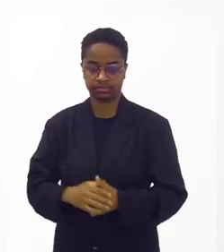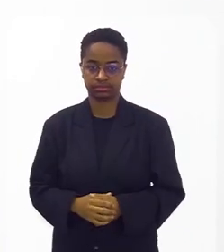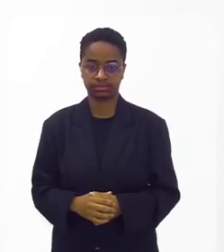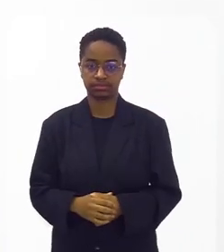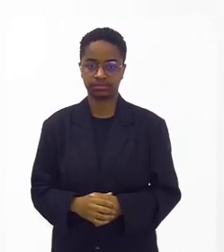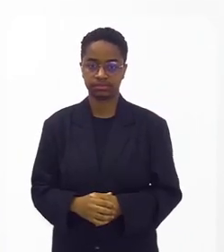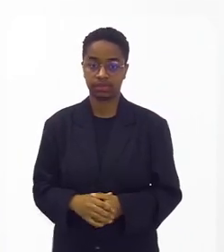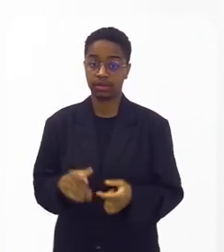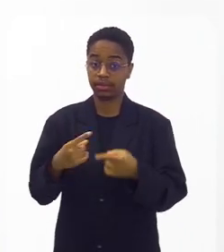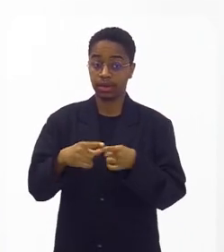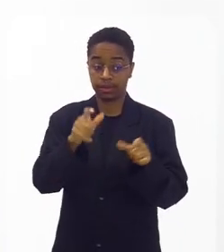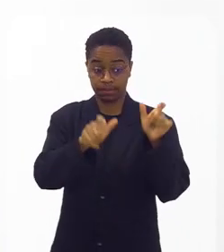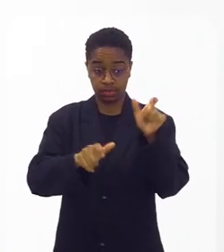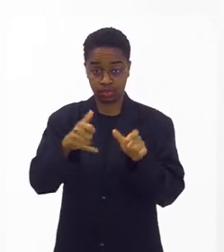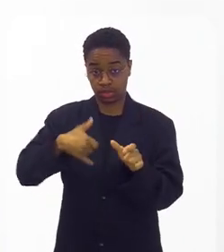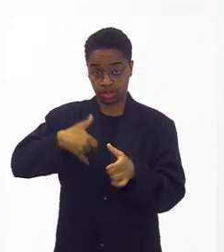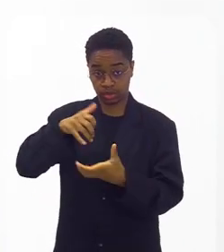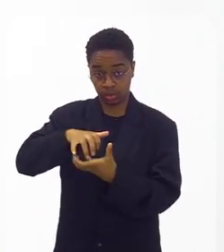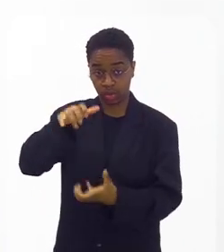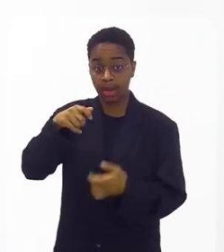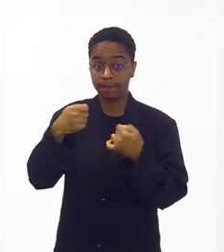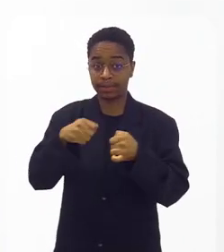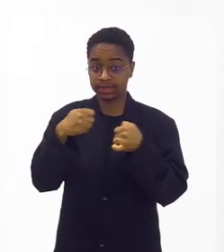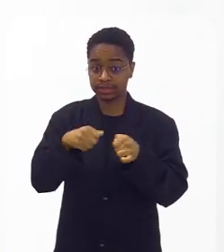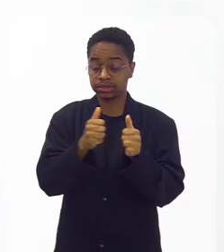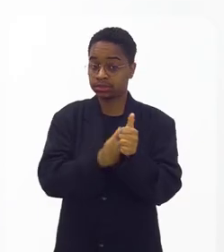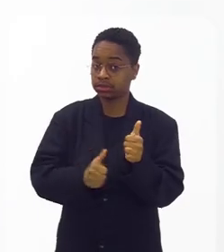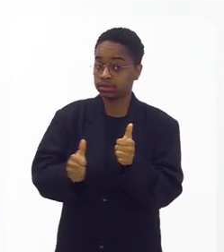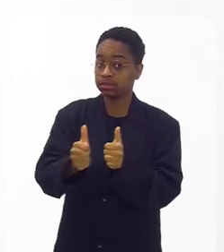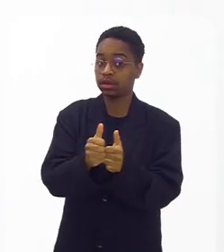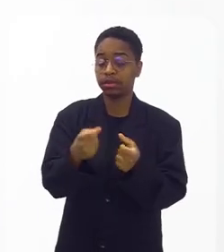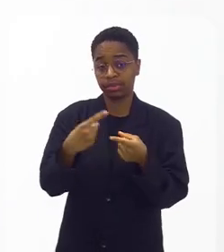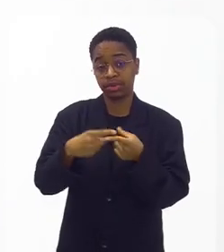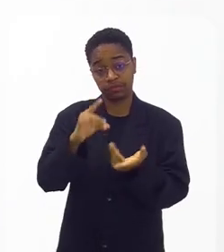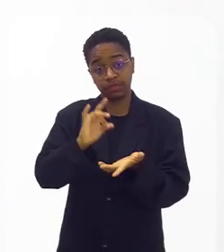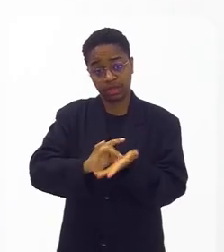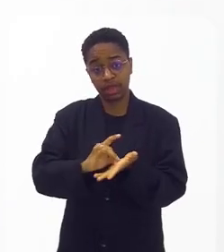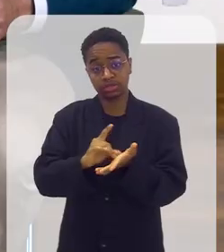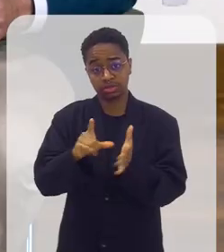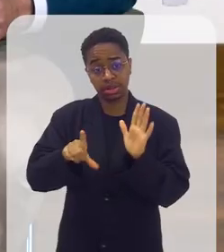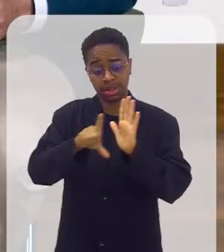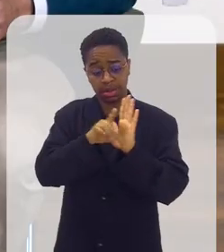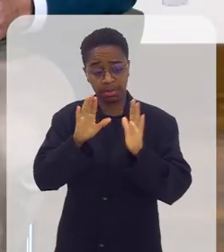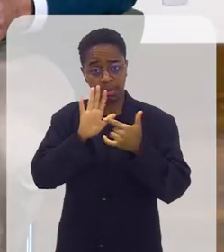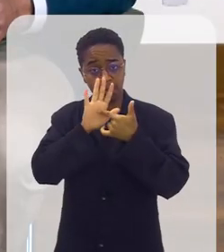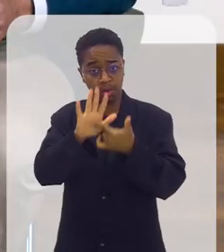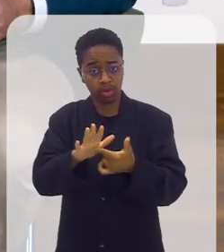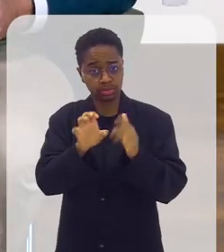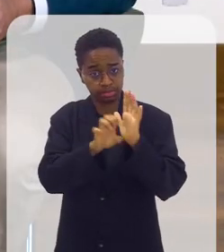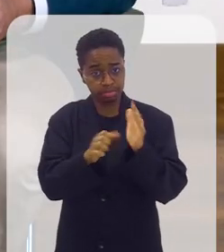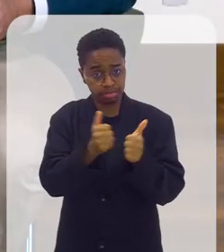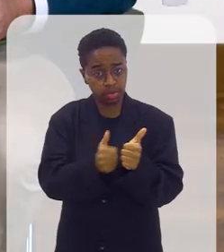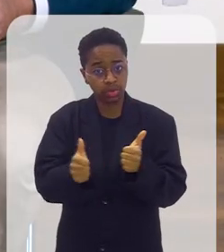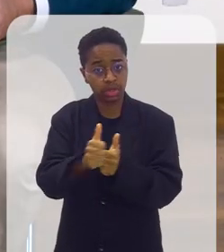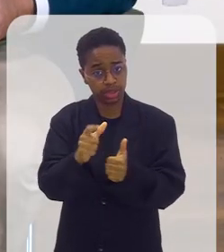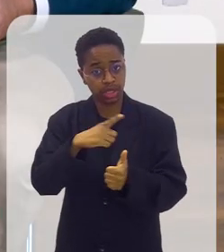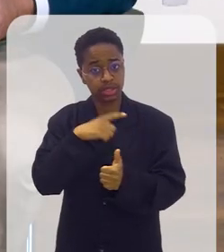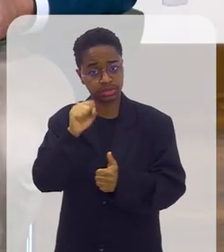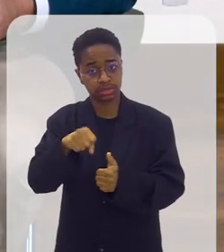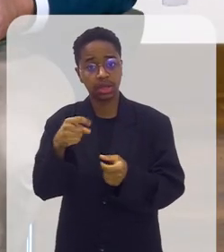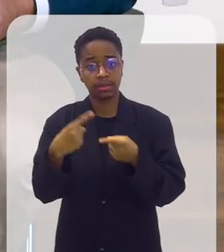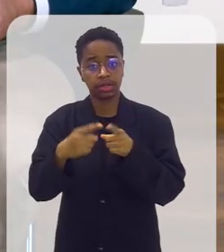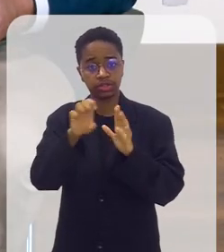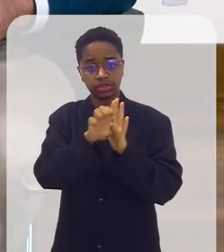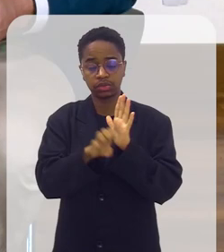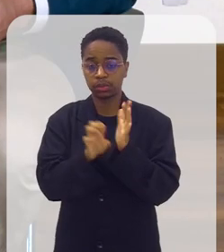né? A pessoa idosa ela precisa ter prioridade, porque ela é prioridade por lei. Você traz aí o estatuto da pessoa idosa,